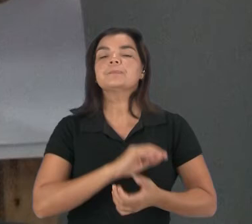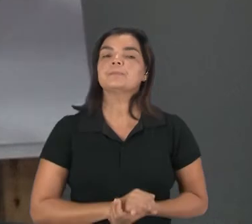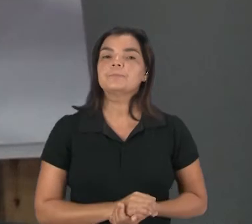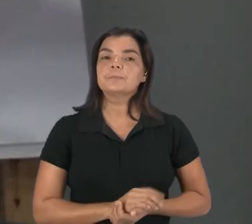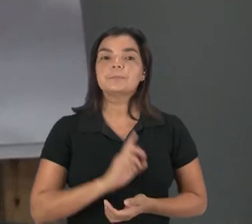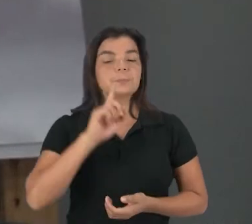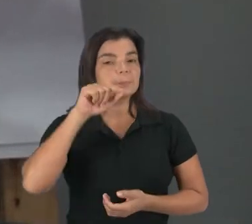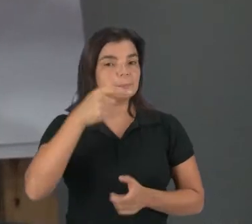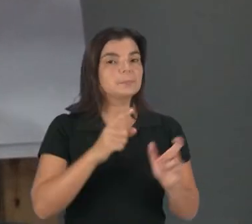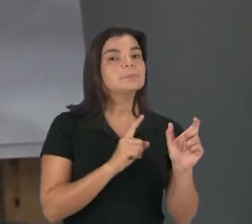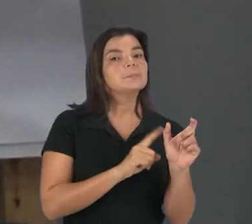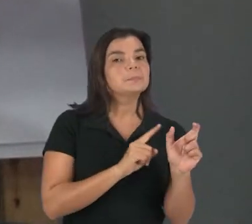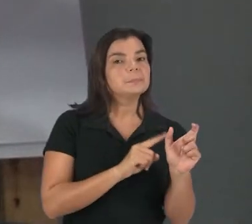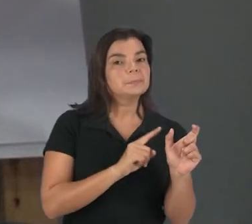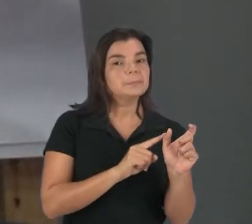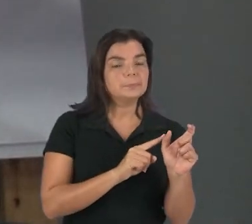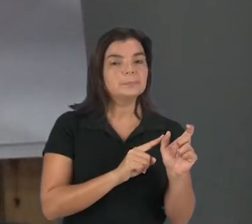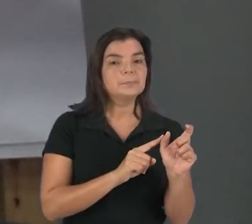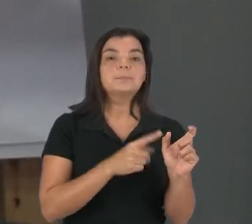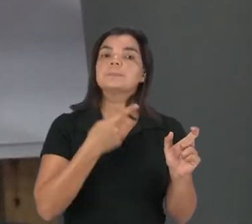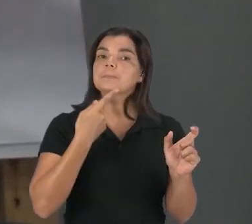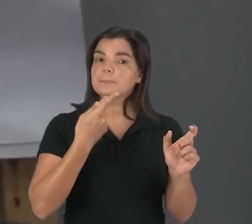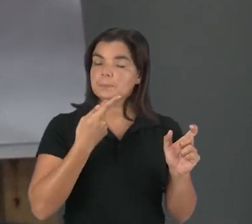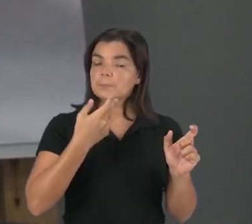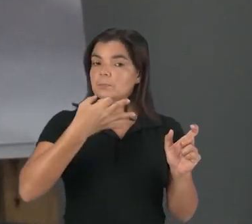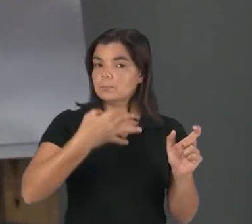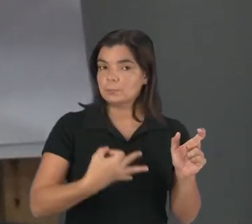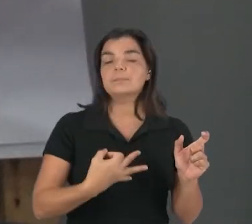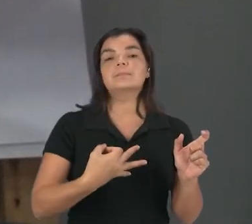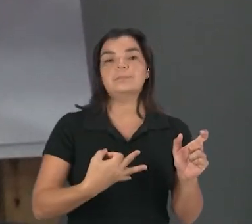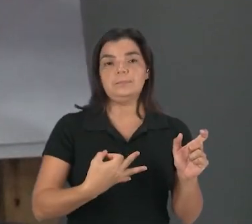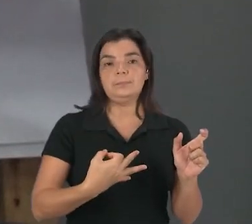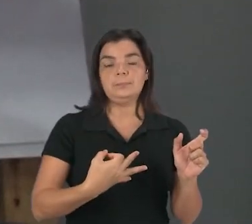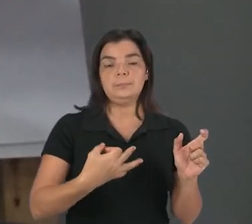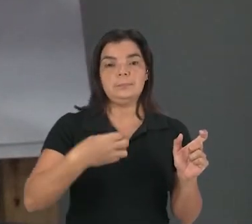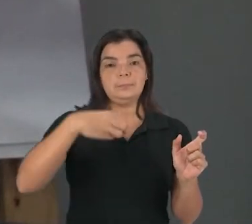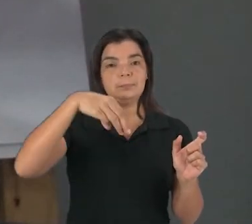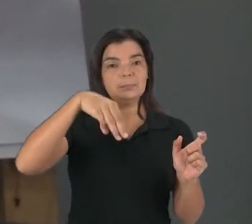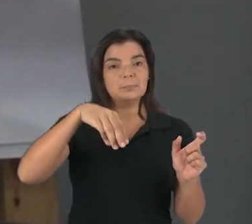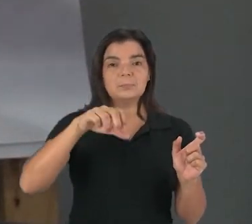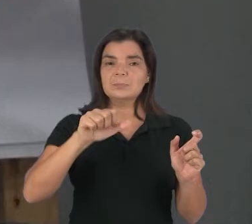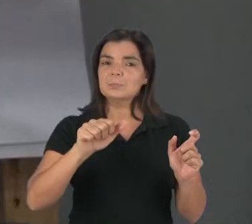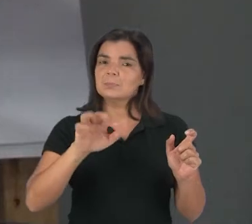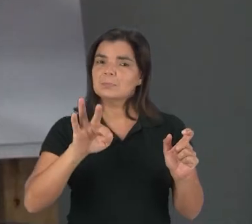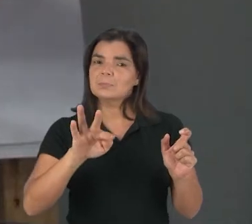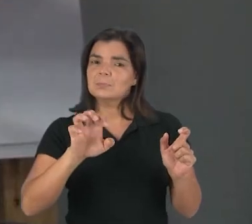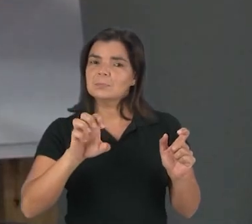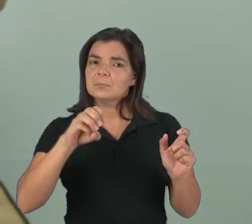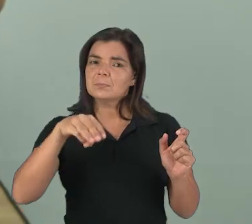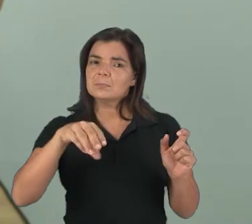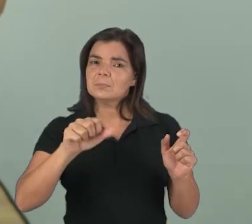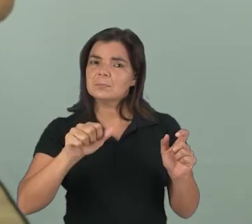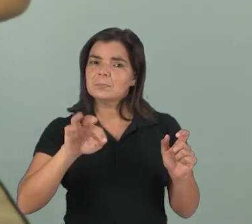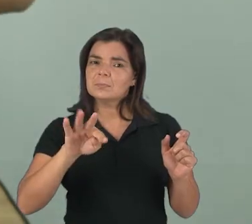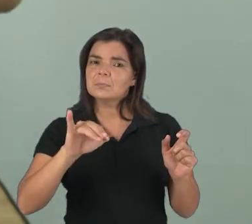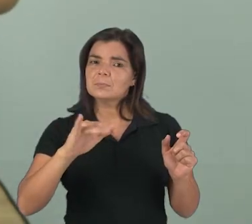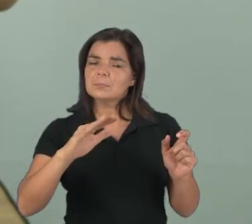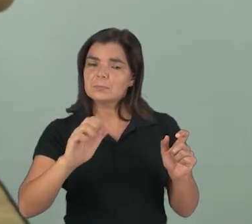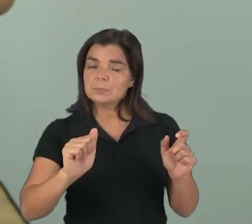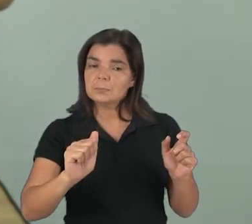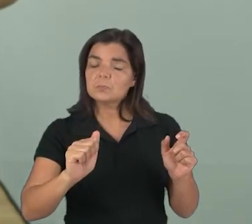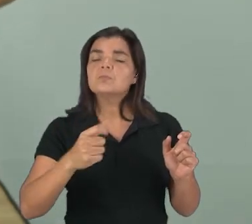que essa palavra, a pronúncia dela fique matemática, onde nós